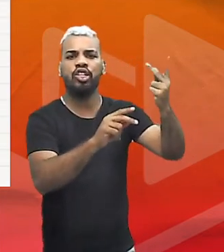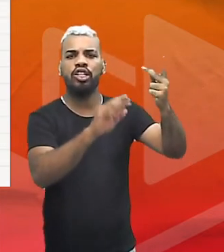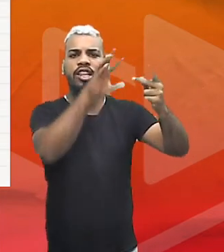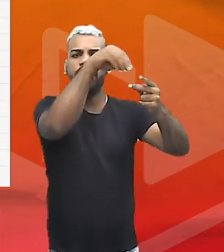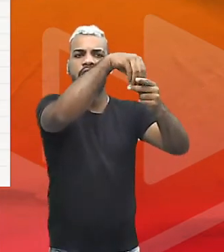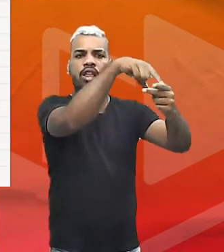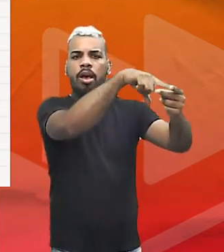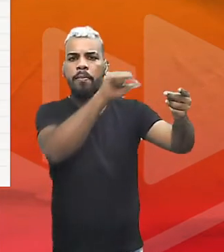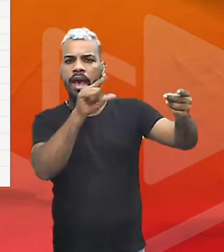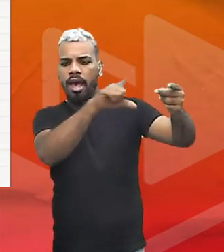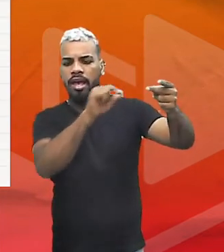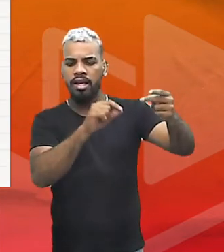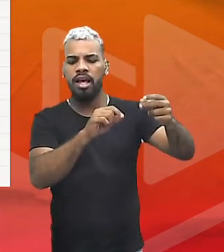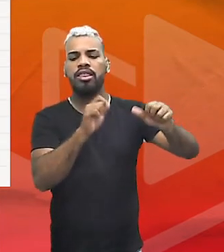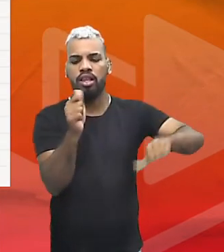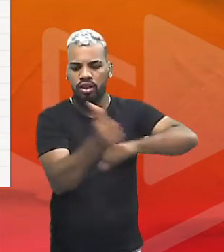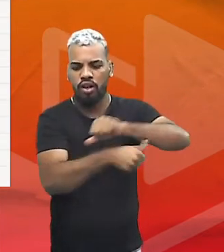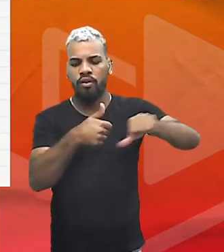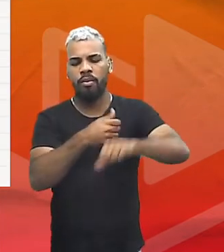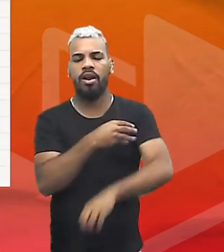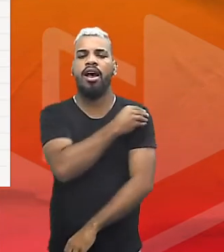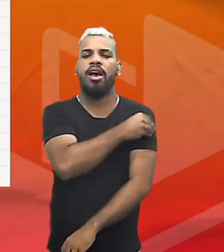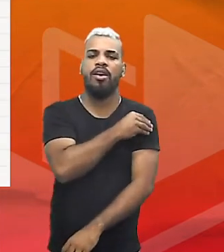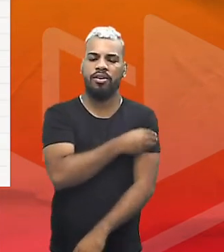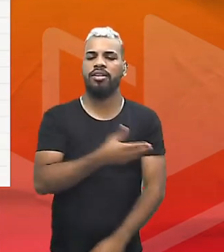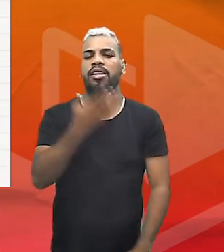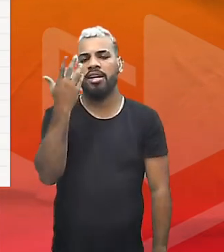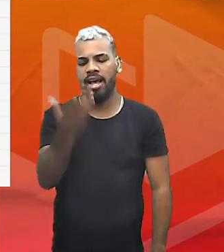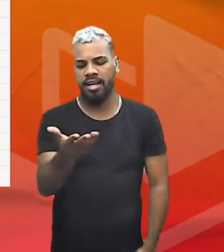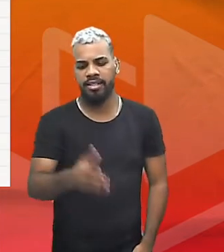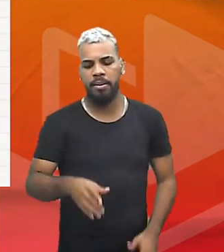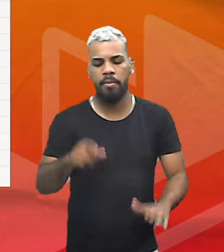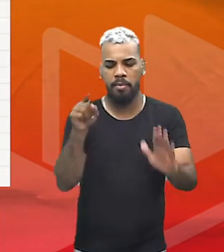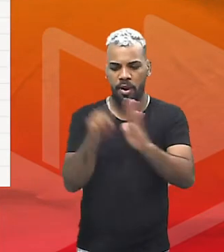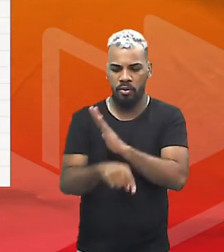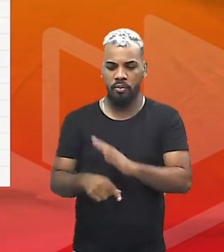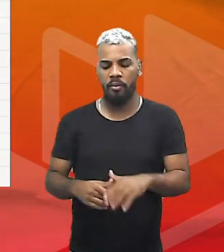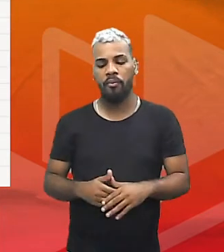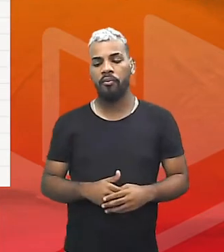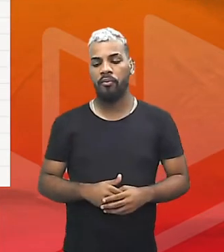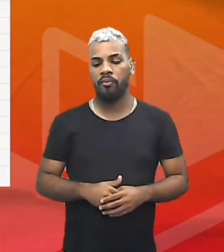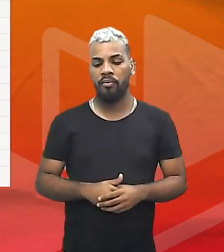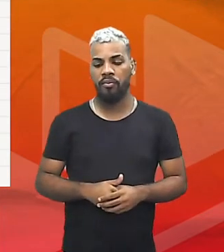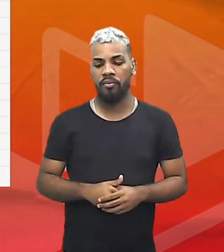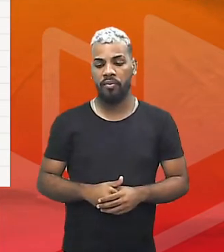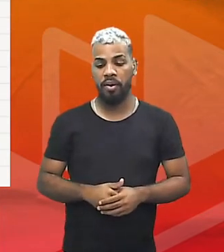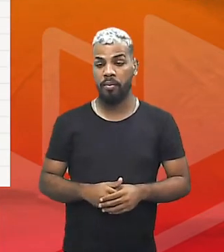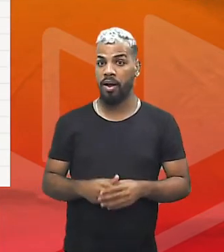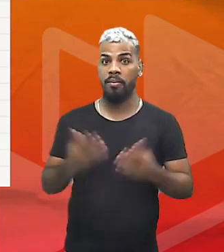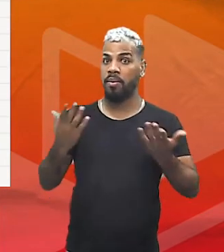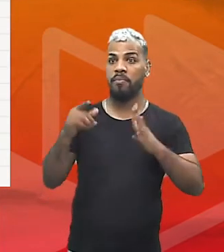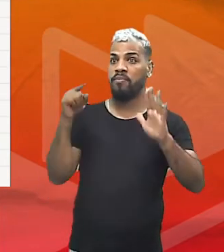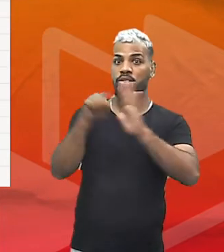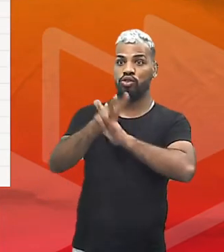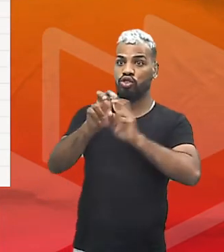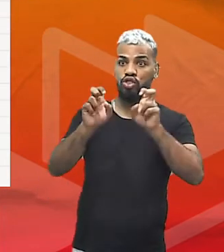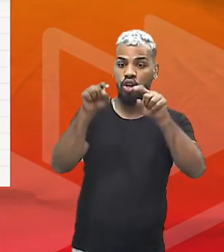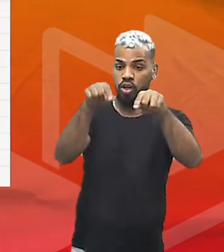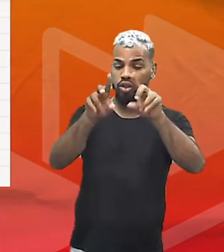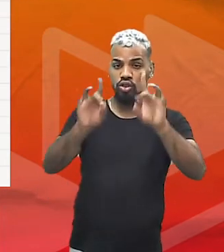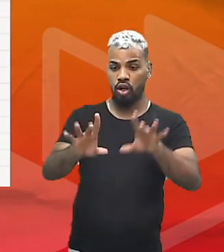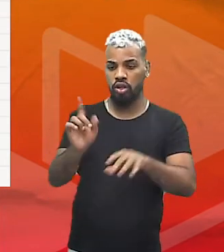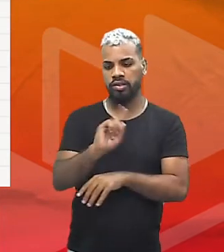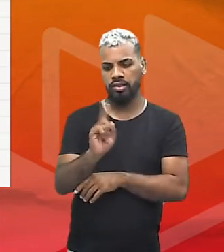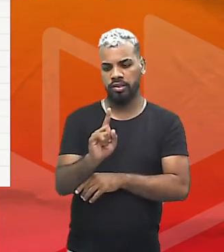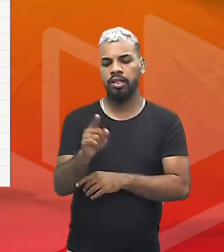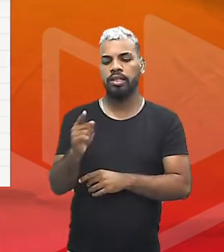se transforma no álcool é esse álcool que tava falando na questão aí você pode dizer mas a questão não tava falando disso não perguntou sobre isso é mas eu usei